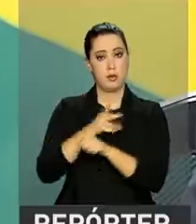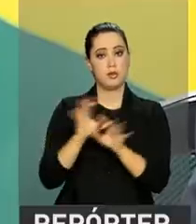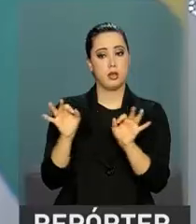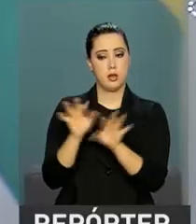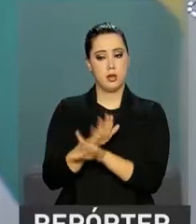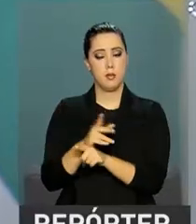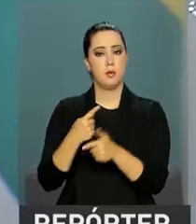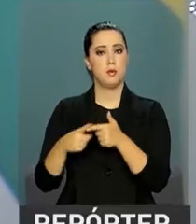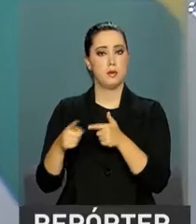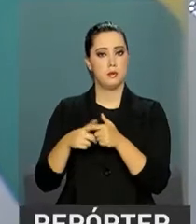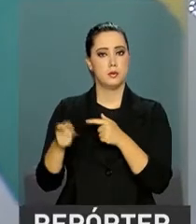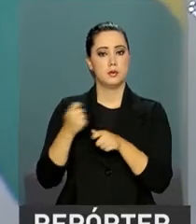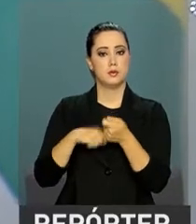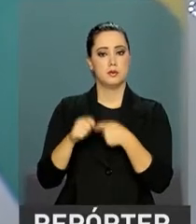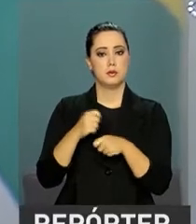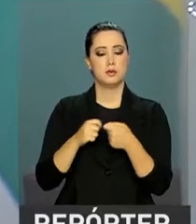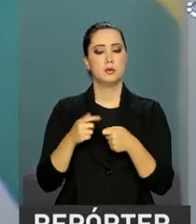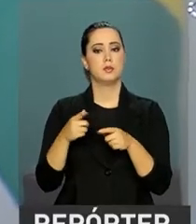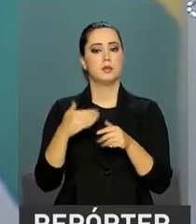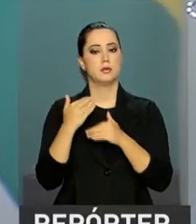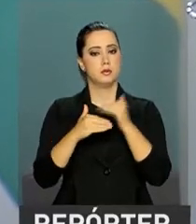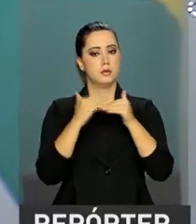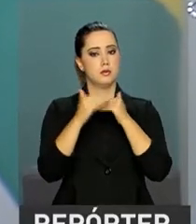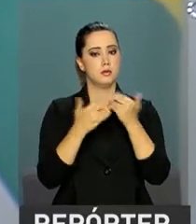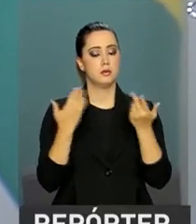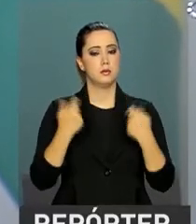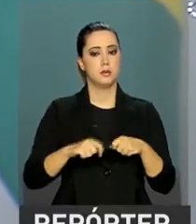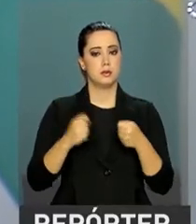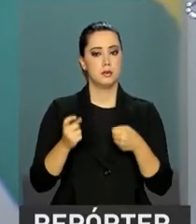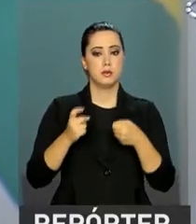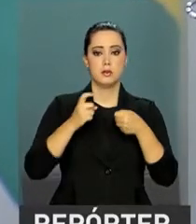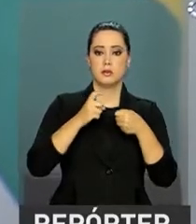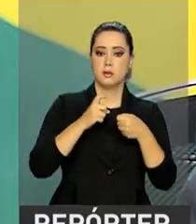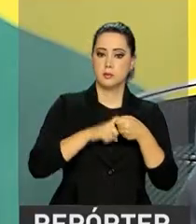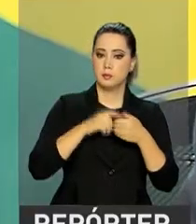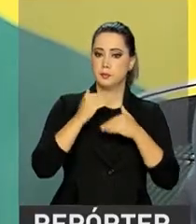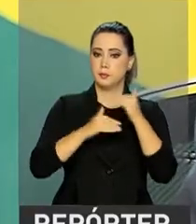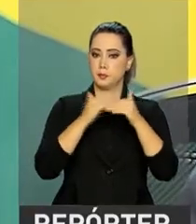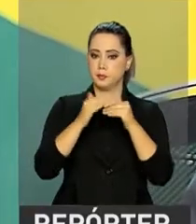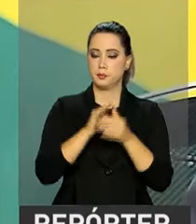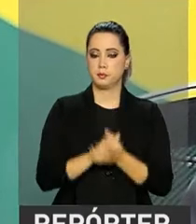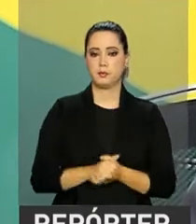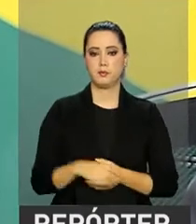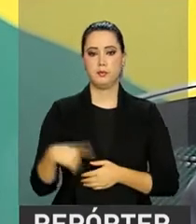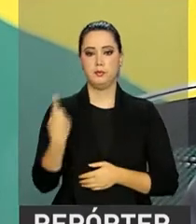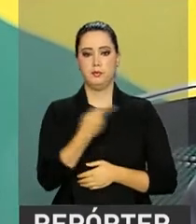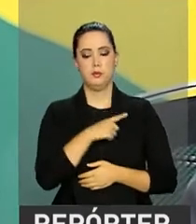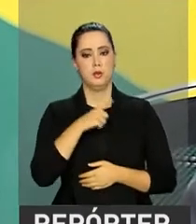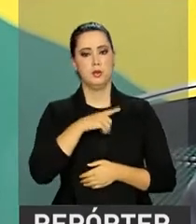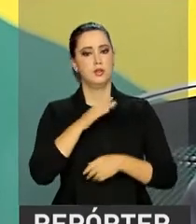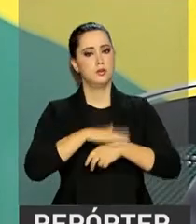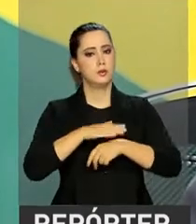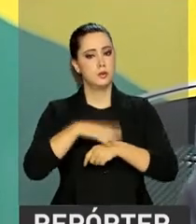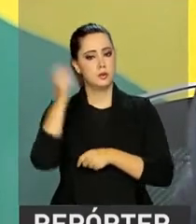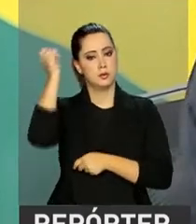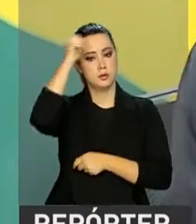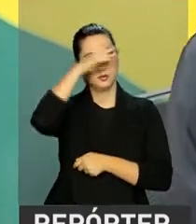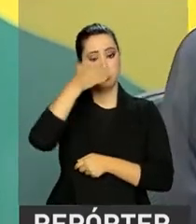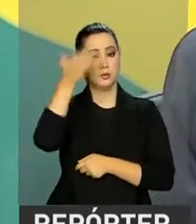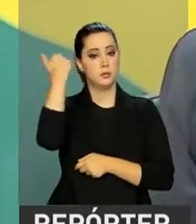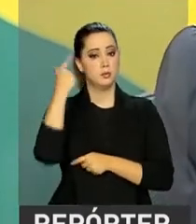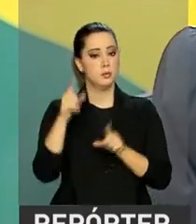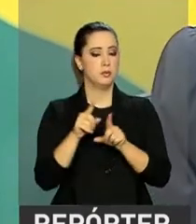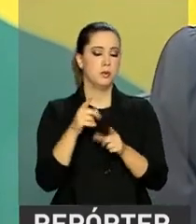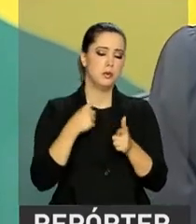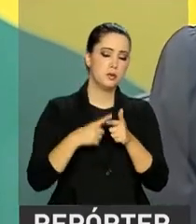ea economia volta a crescer é hora de recuperar o tempo perdido nós passamos uma fase muito difícil que foi a fase da recessão